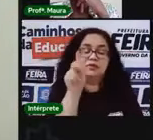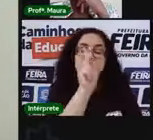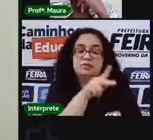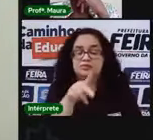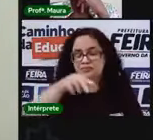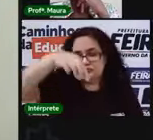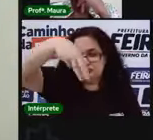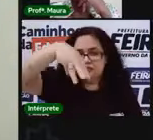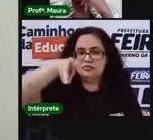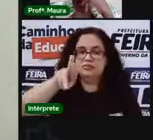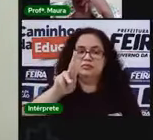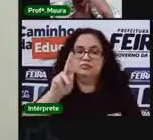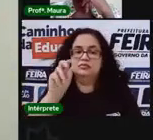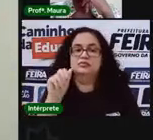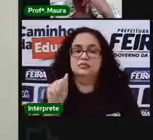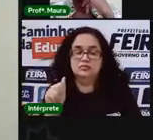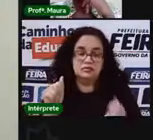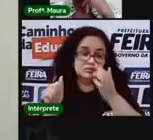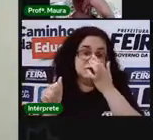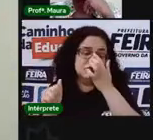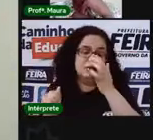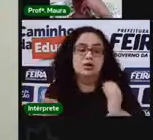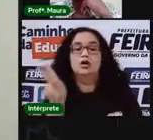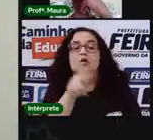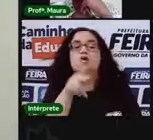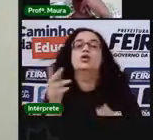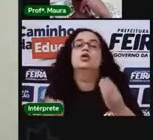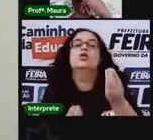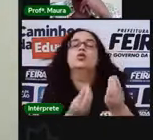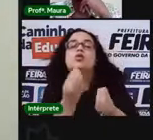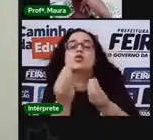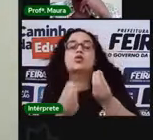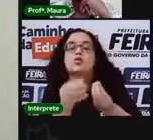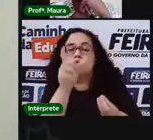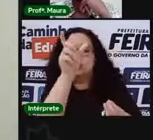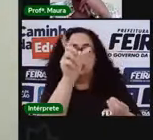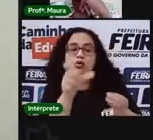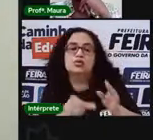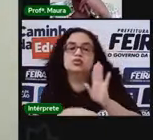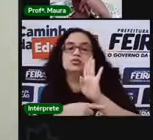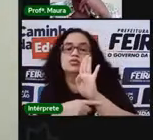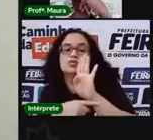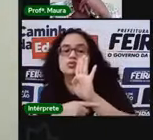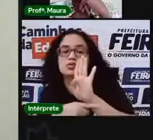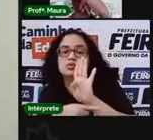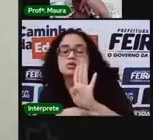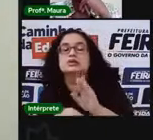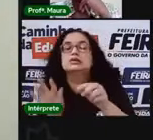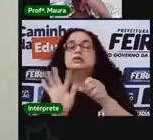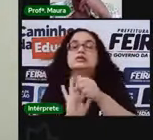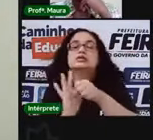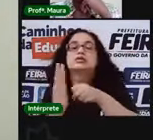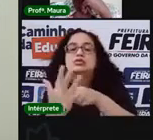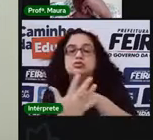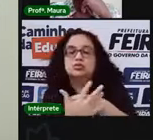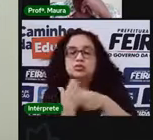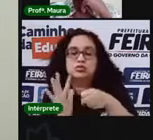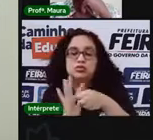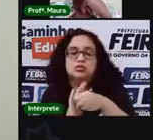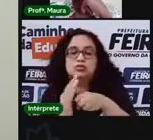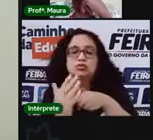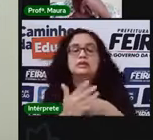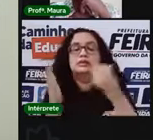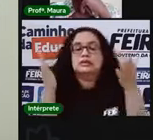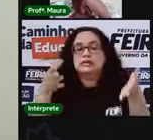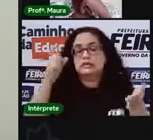Maura? Pro, como ser solidário na pandemia num momento